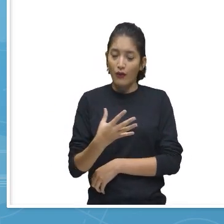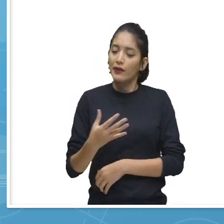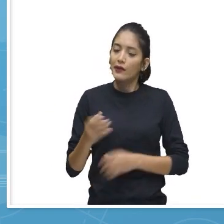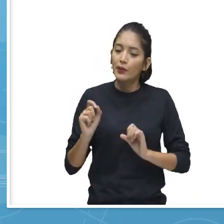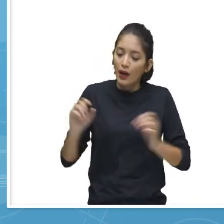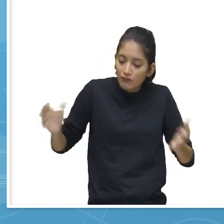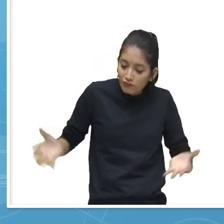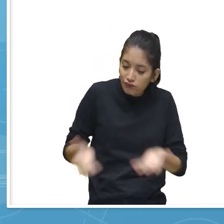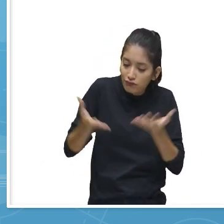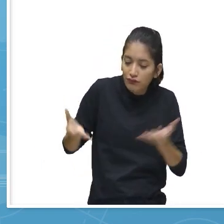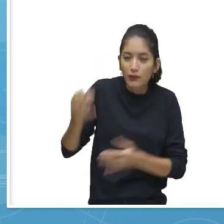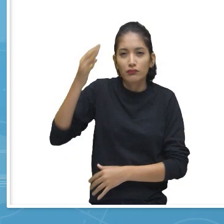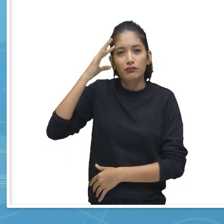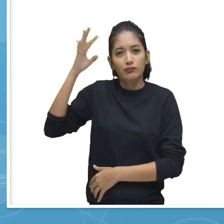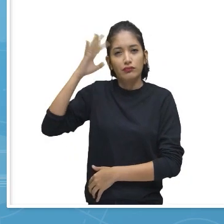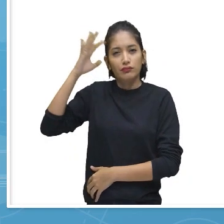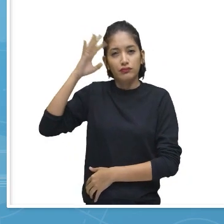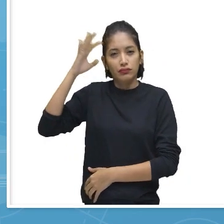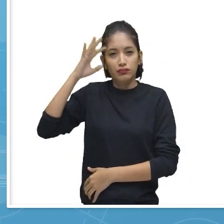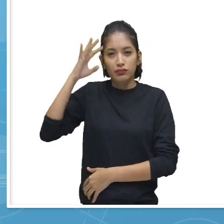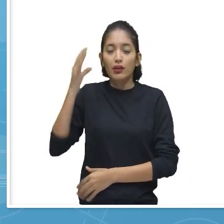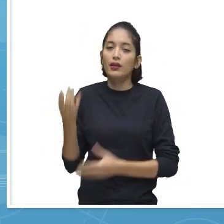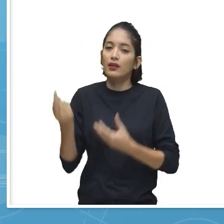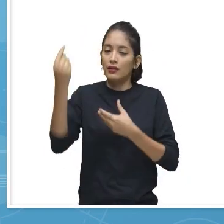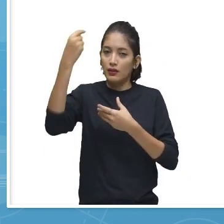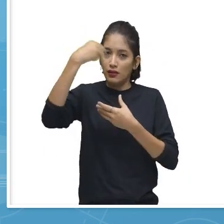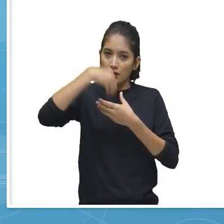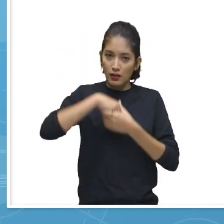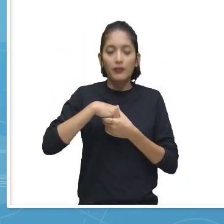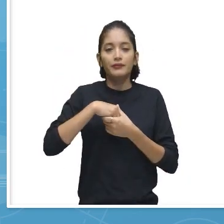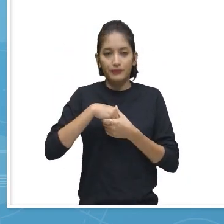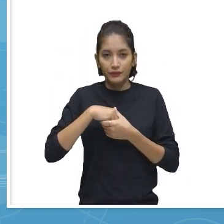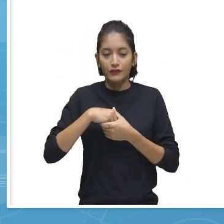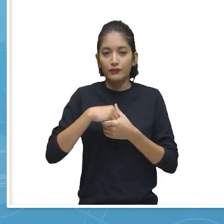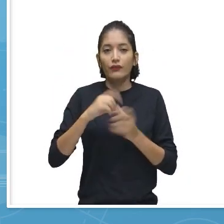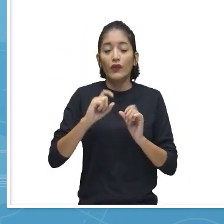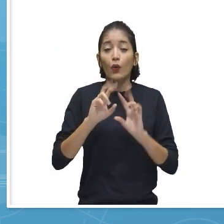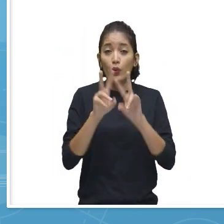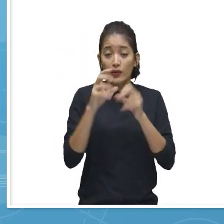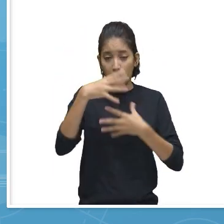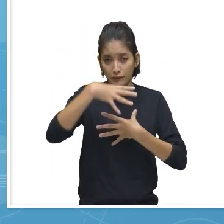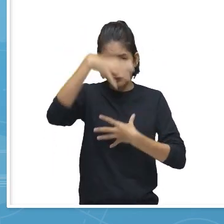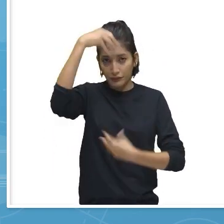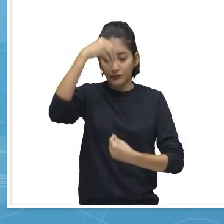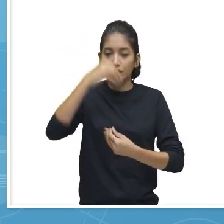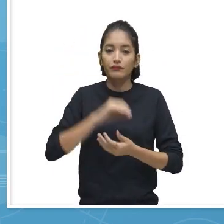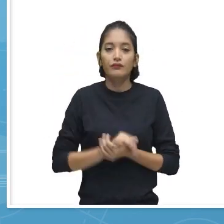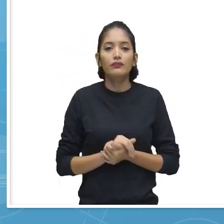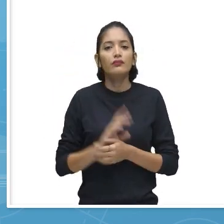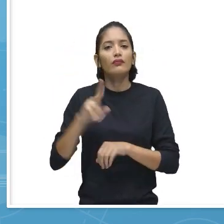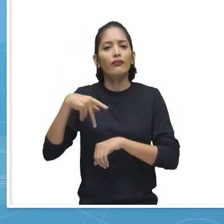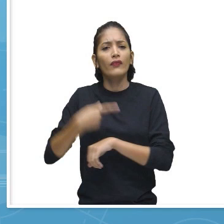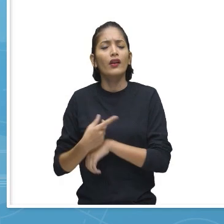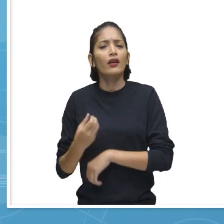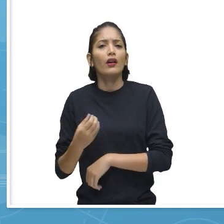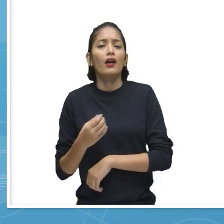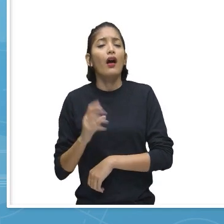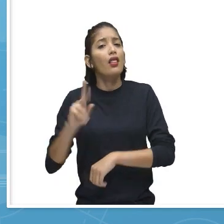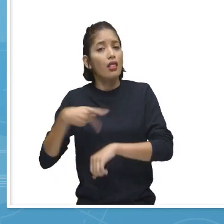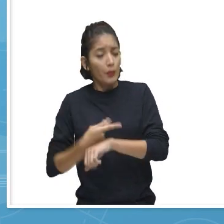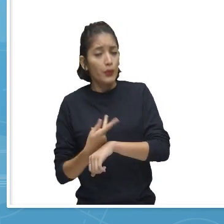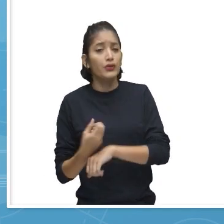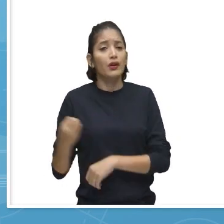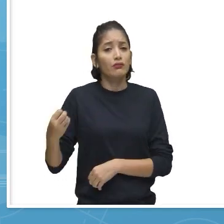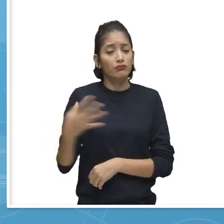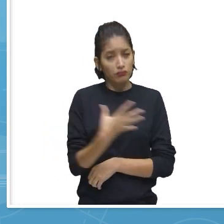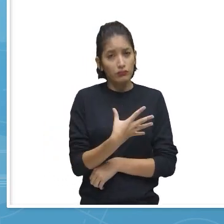a reflexão subjetiva sobre a obra. Também conhecida como arte pós-moderna, a arte contemporânea rompeu